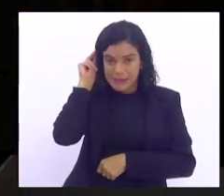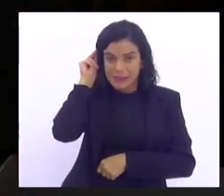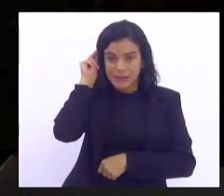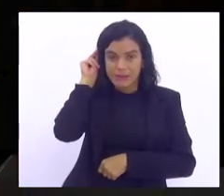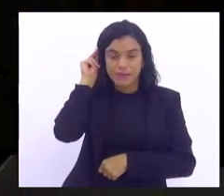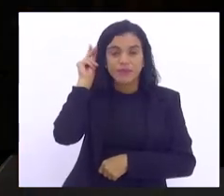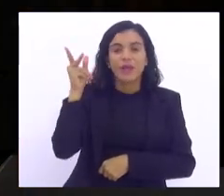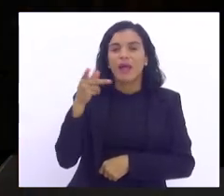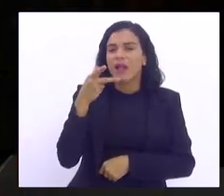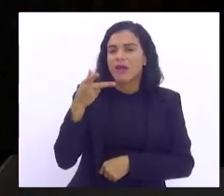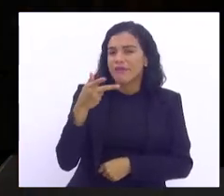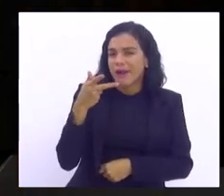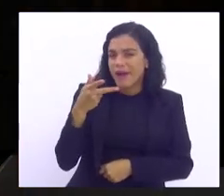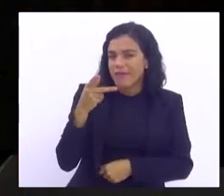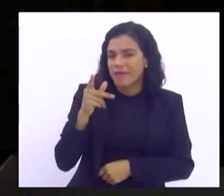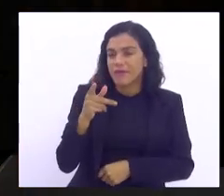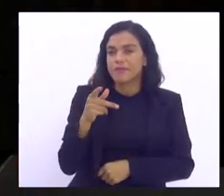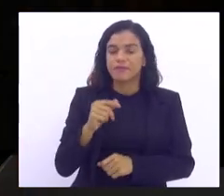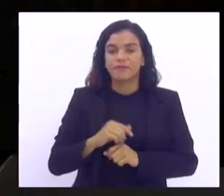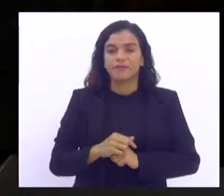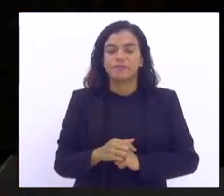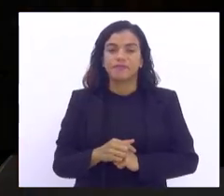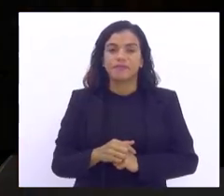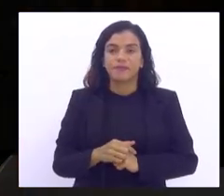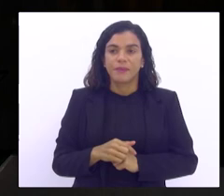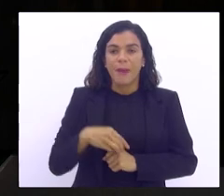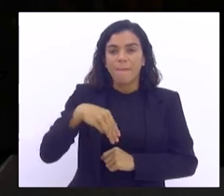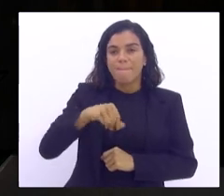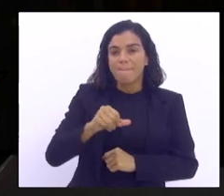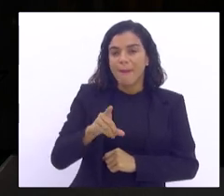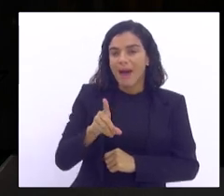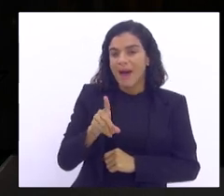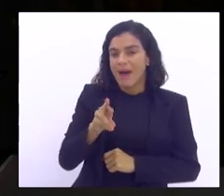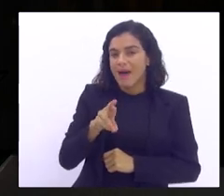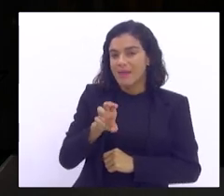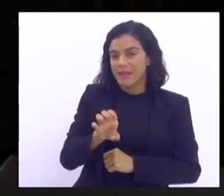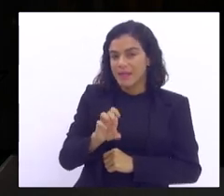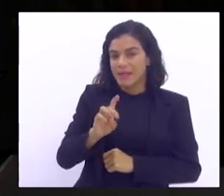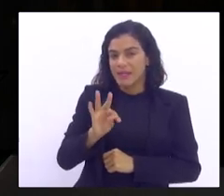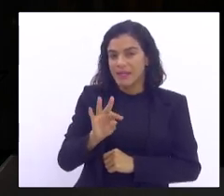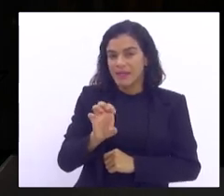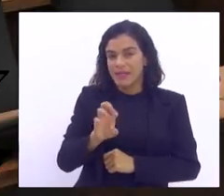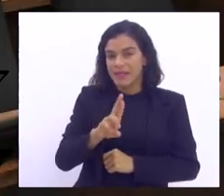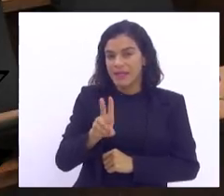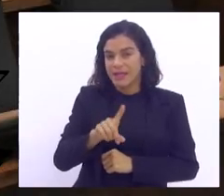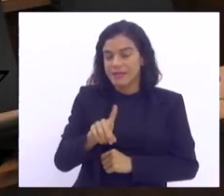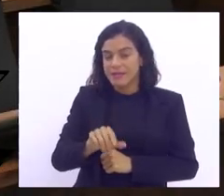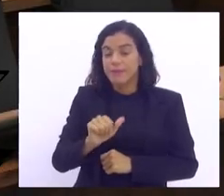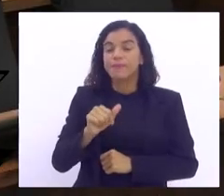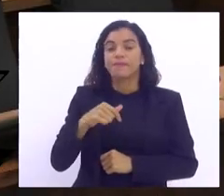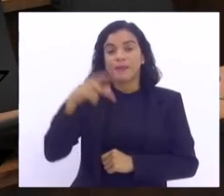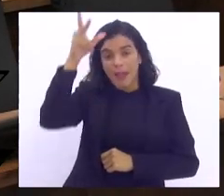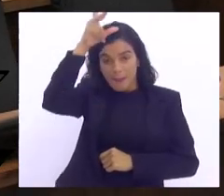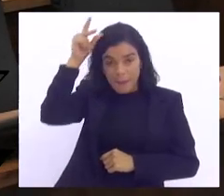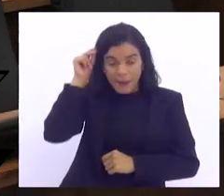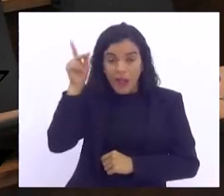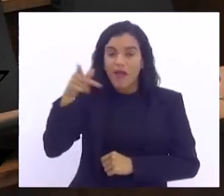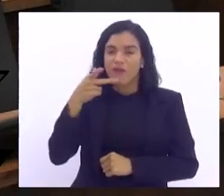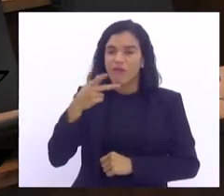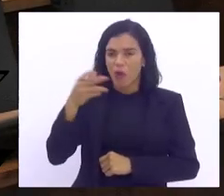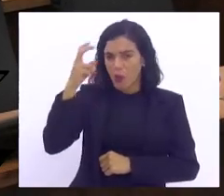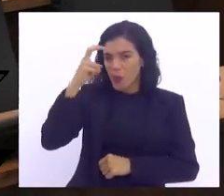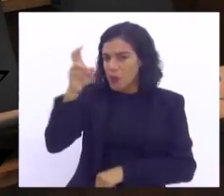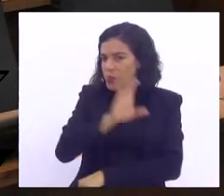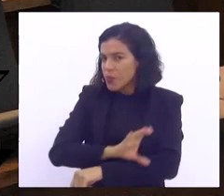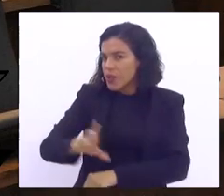dizia o seguinte, ela dizia que se alguém gostaria de pensar, né, em lutar por uma cultura de paz,